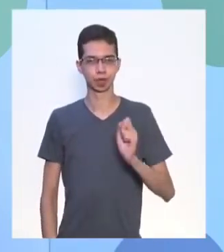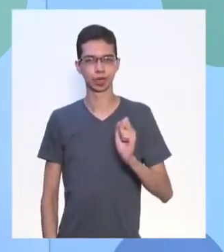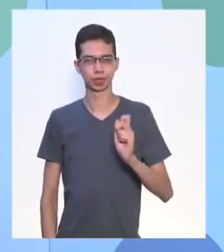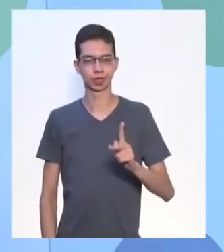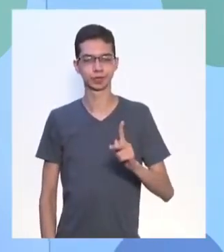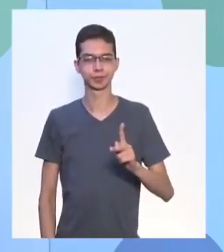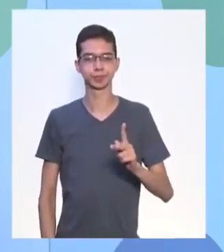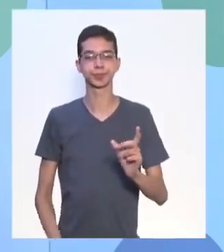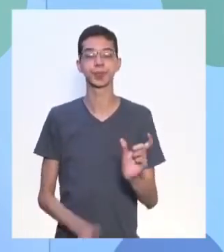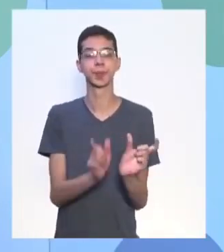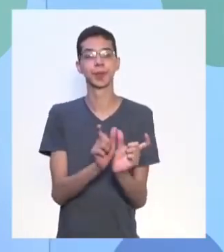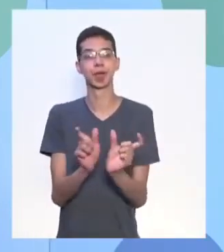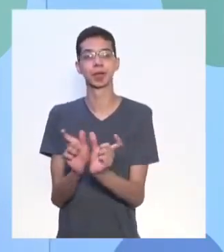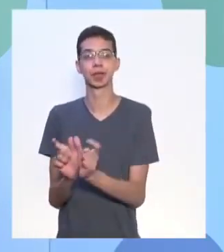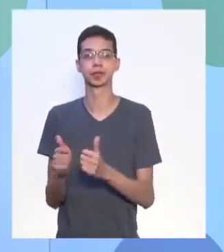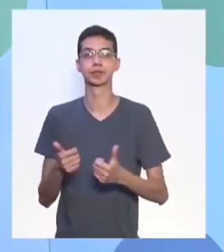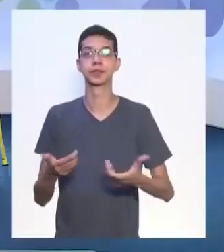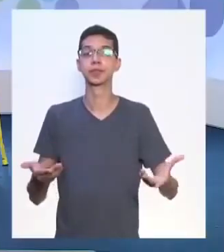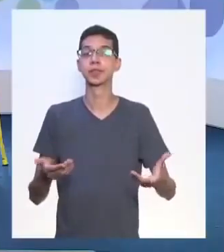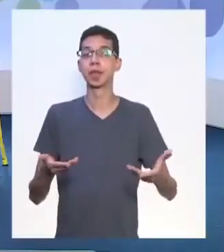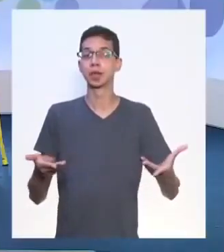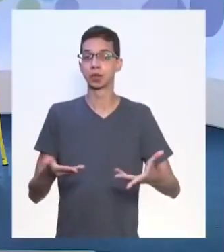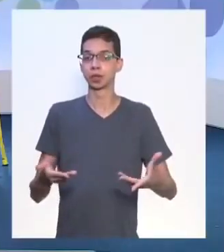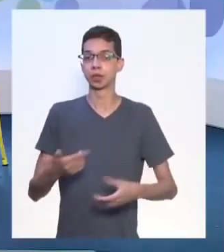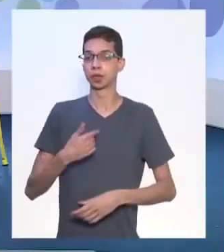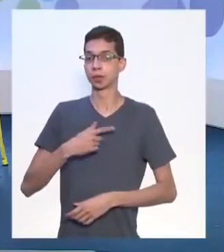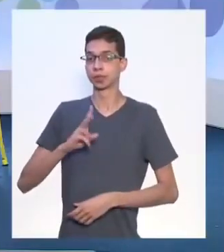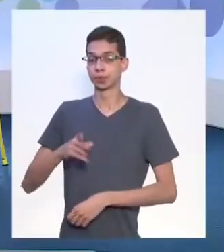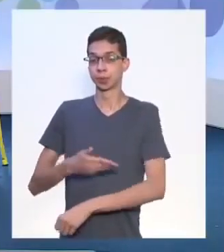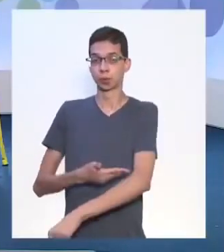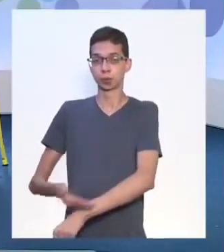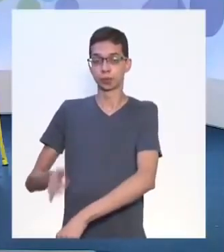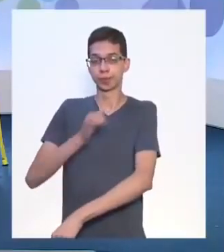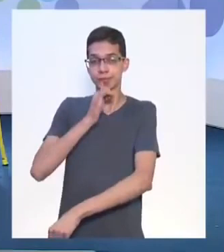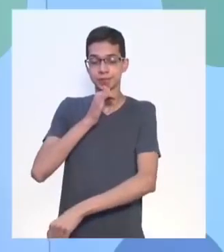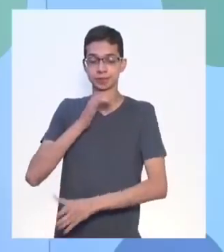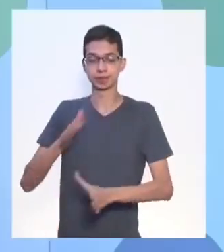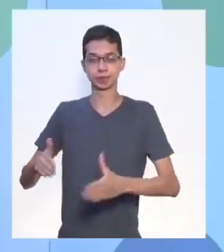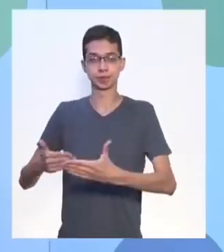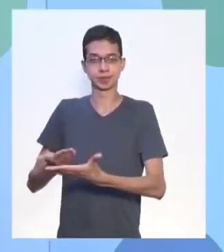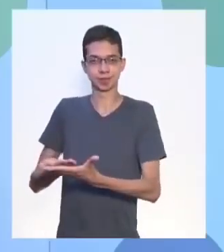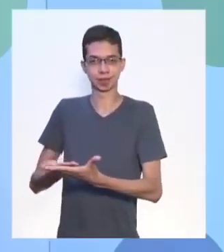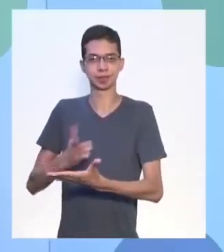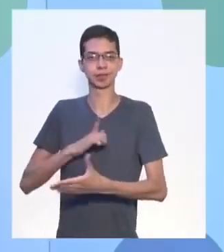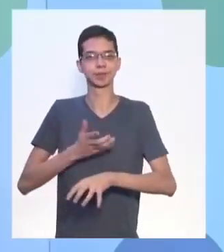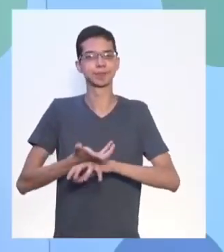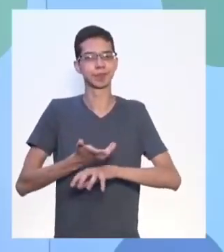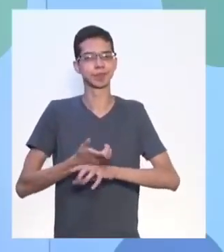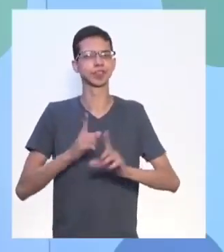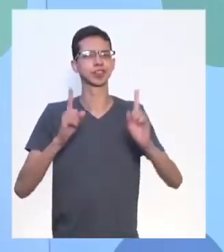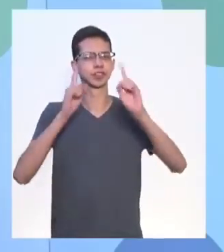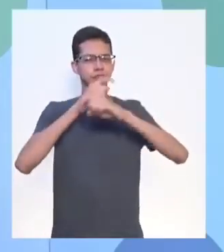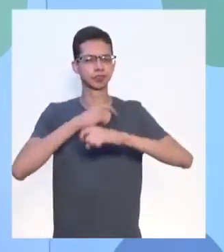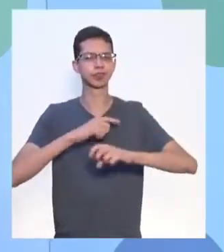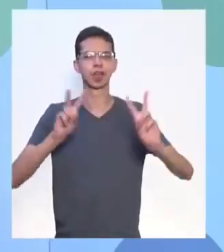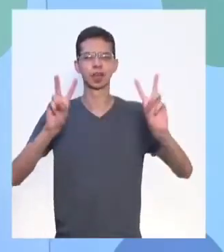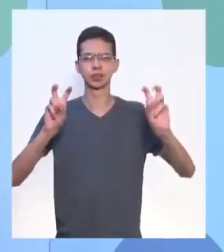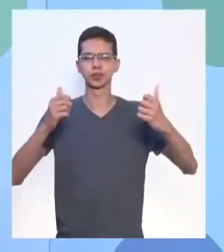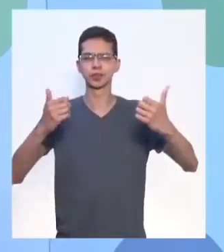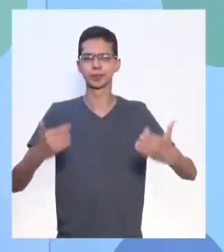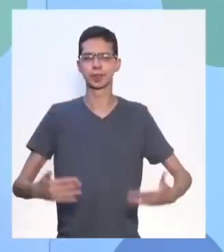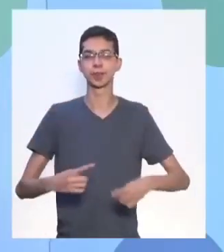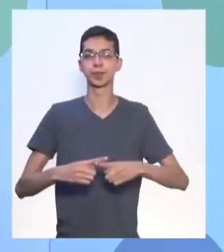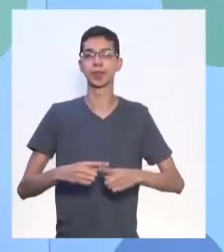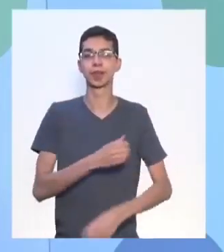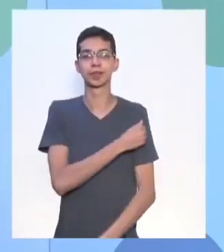dessas palavrinhas. Olha só, na sala de aula, a professora costumava fazer assim, às vezes essa matéria ficava meio complicada mesmo para explicar. Os alunos,